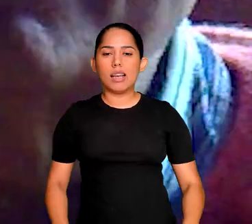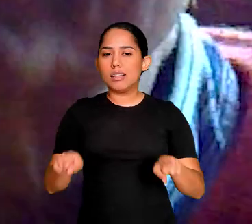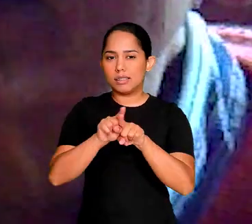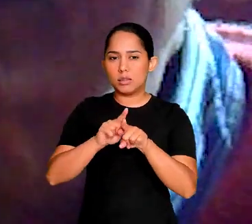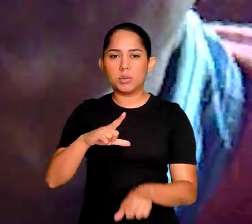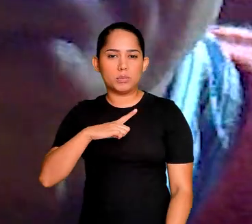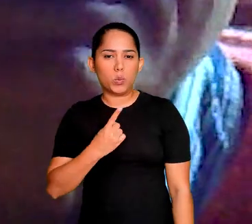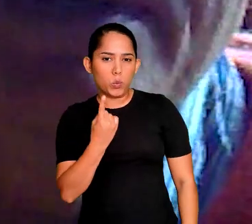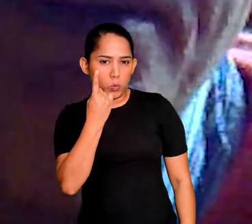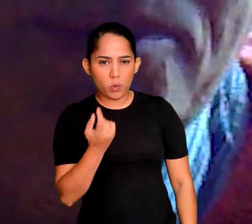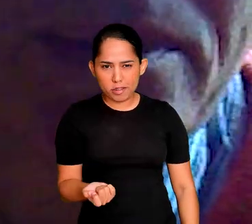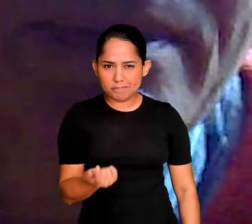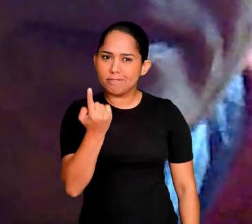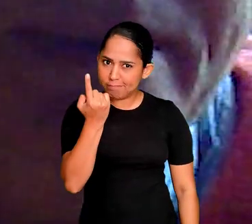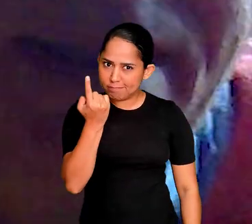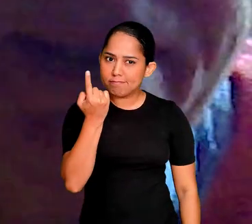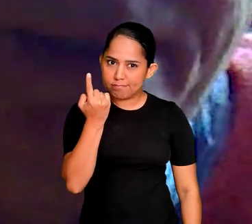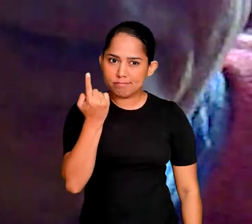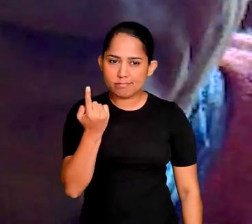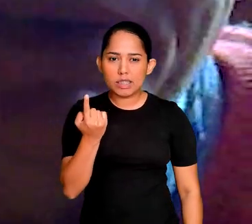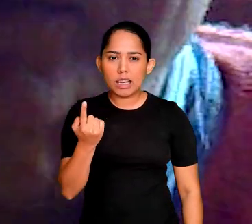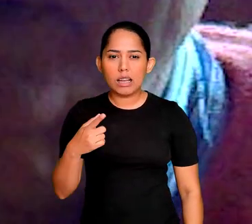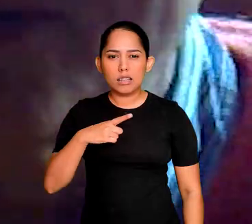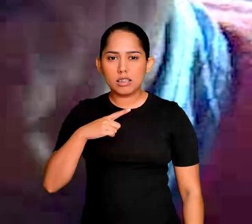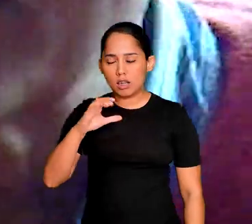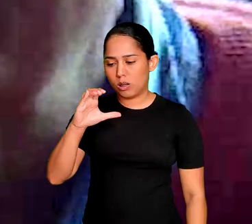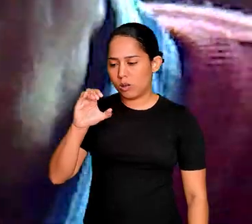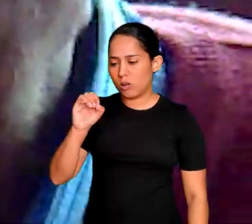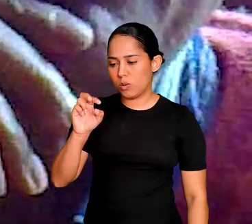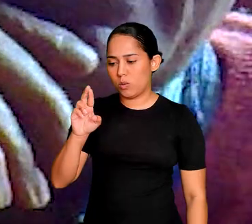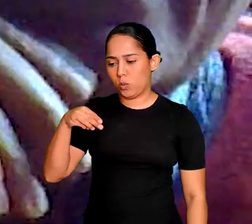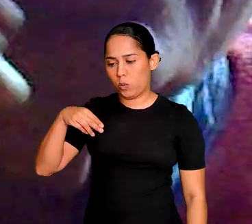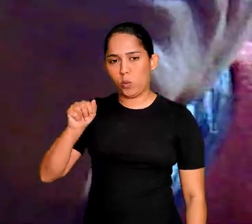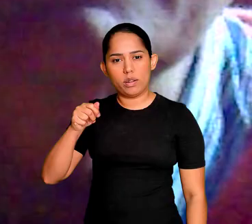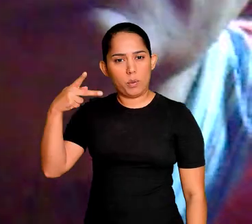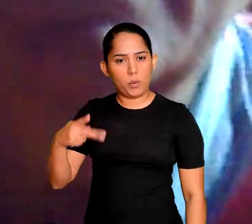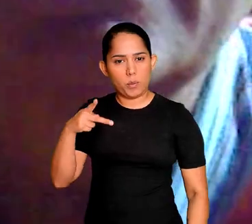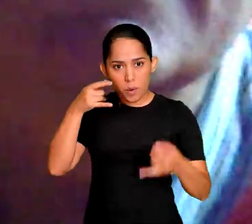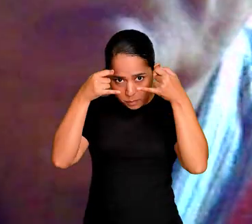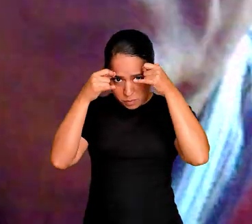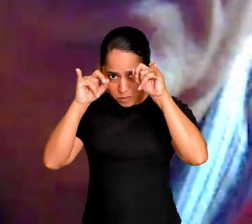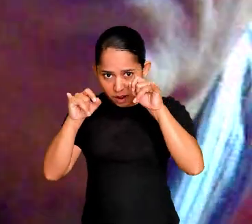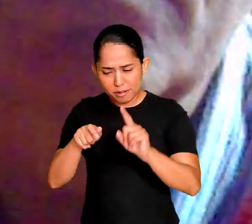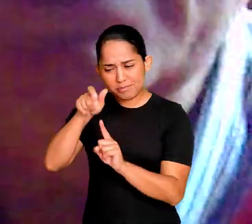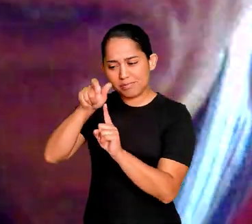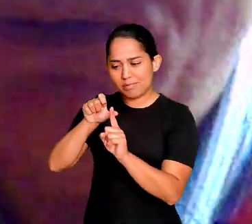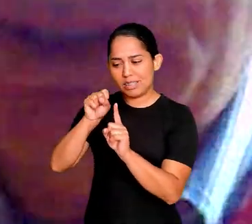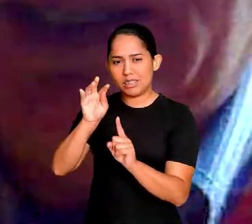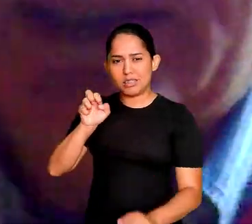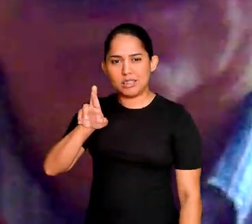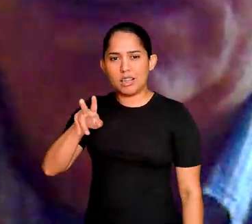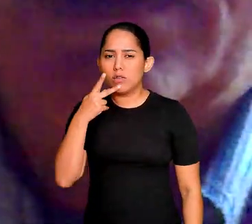E também uma coisa muito estranha é feito com a corna da vaca, que Steiner sempre fala que não